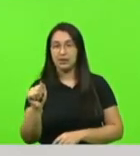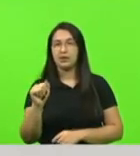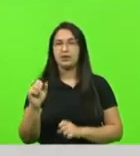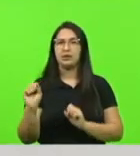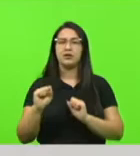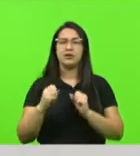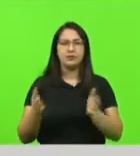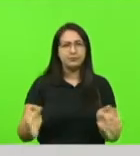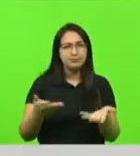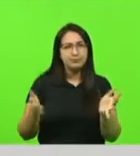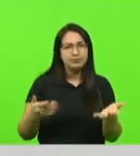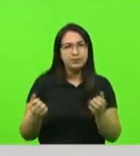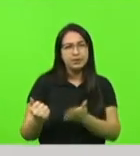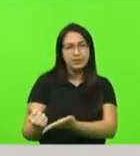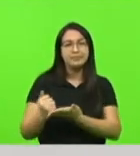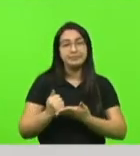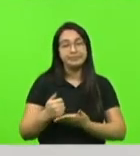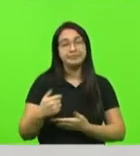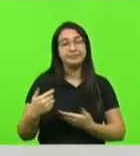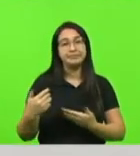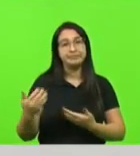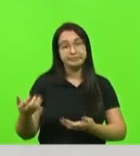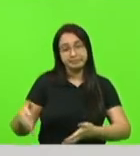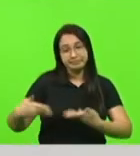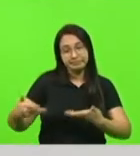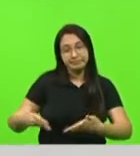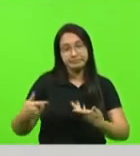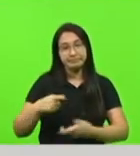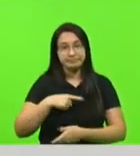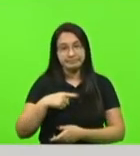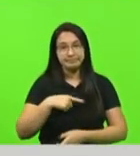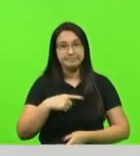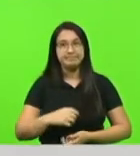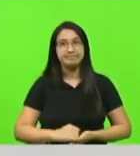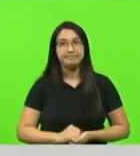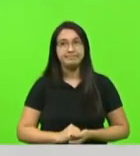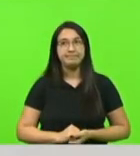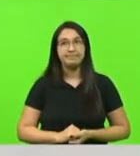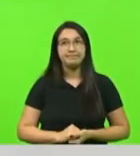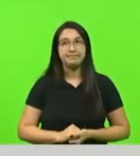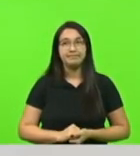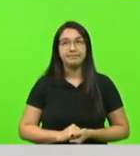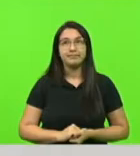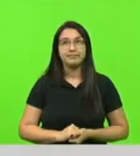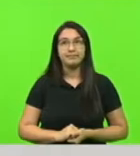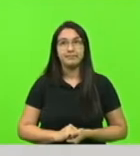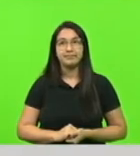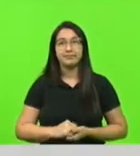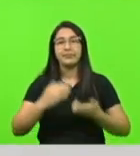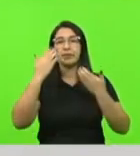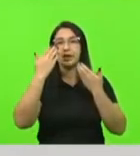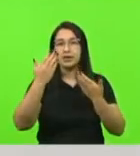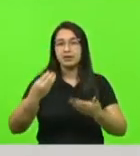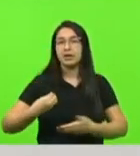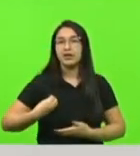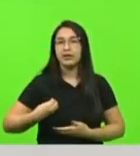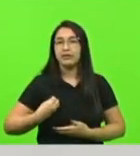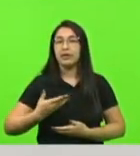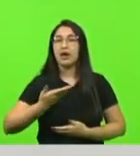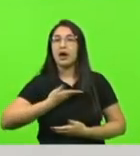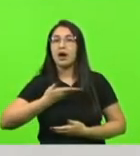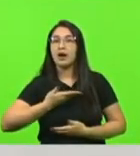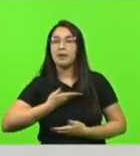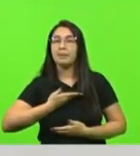sempre me deram. Agradeço a presença dos meus amigos